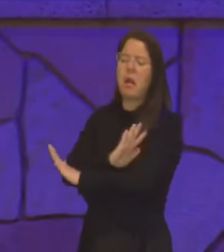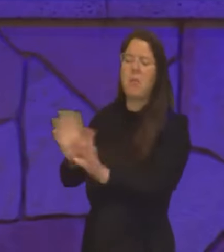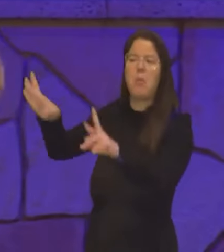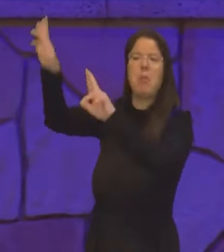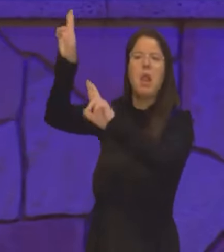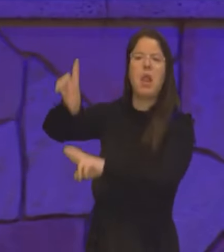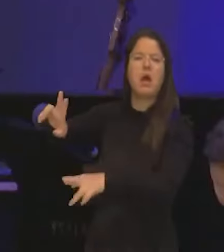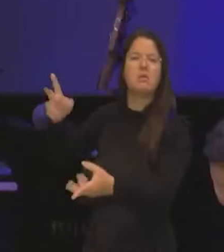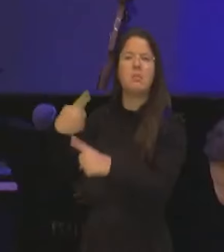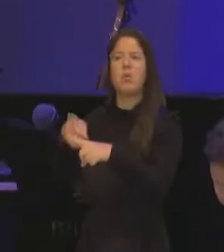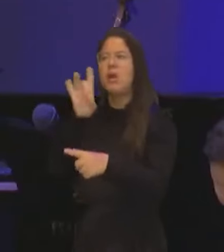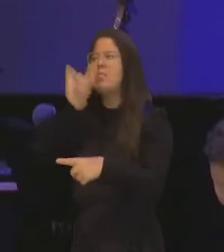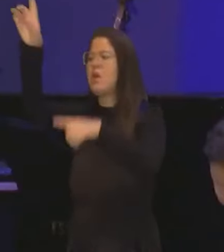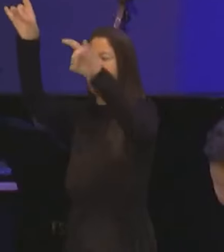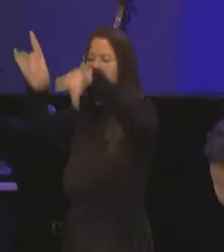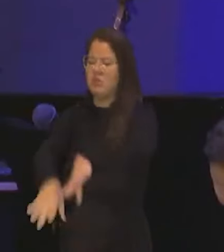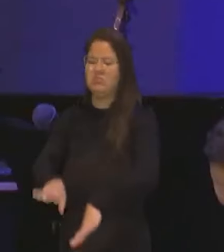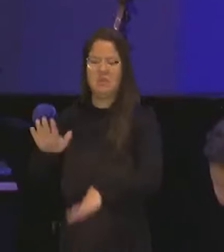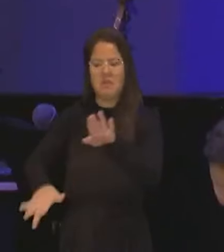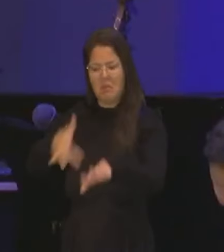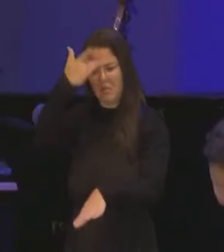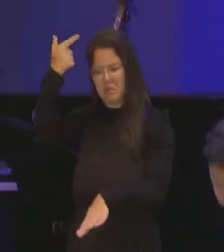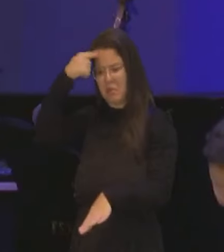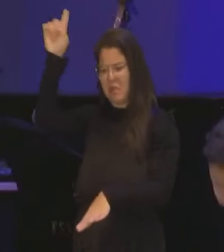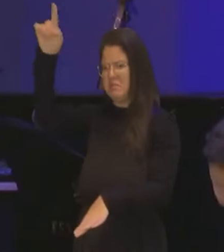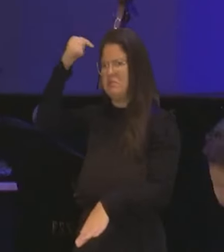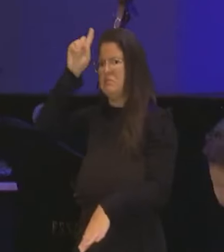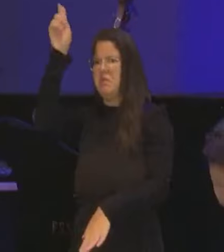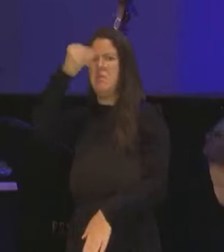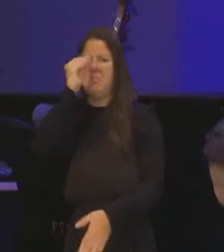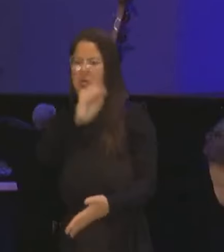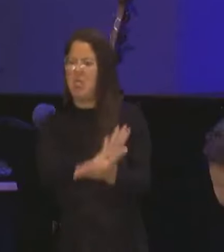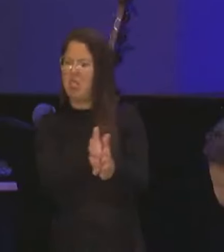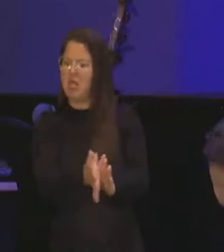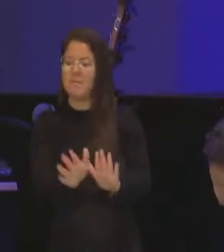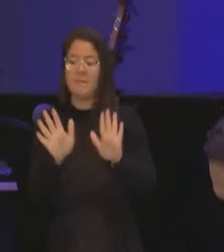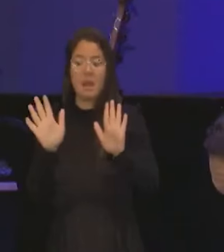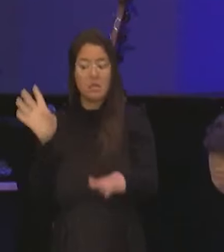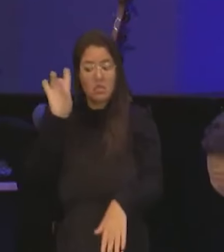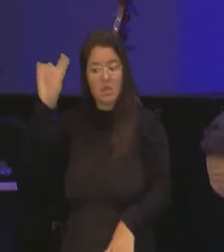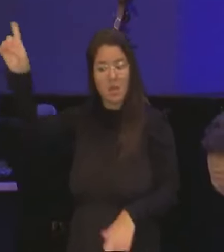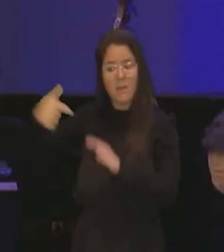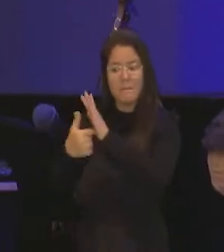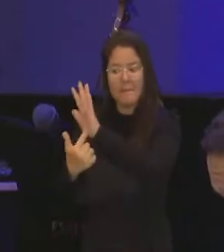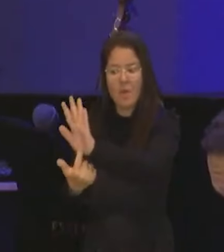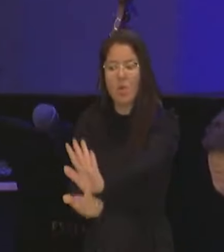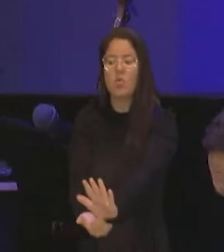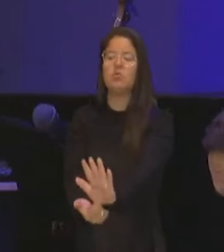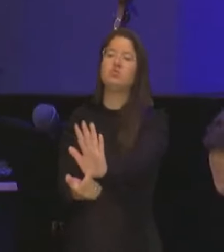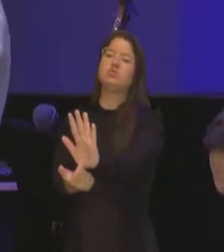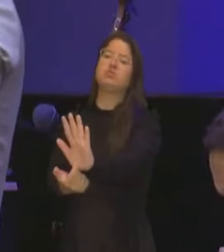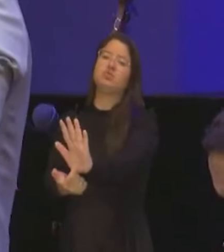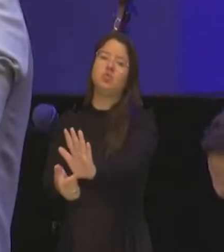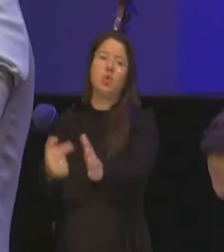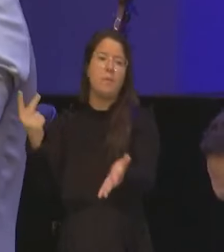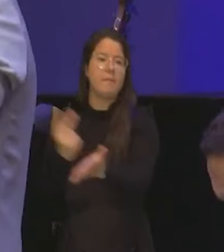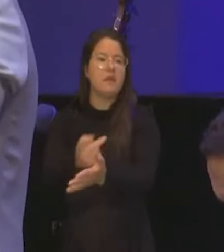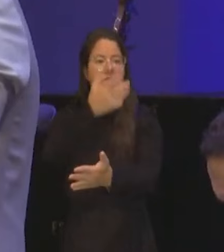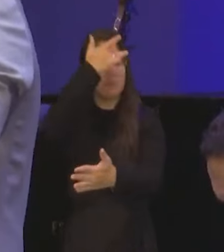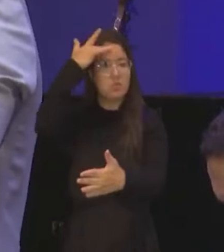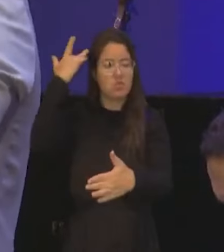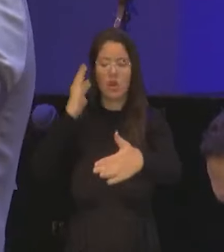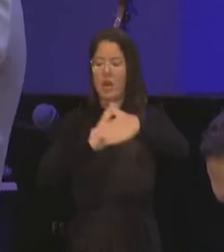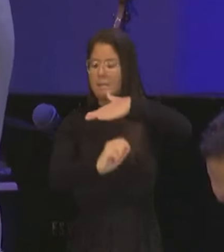povo, porque Deus os abandonou, Deus os desprezou. E agora nós vemos Deus se manifestando em meio ao exílio, Deus